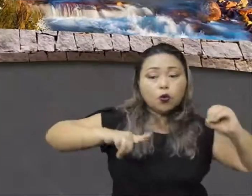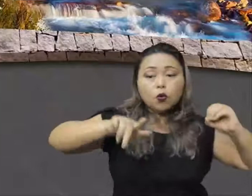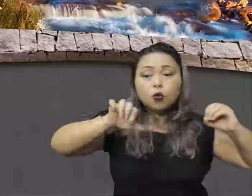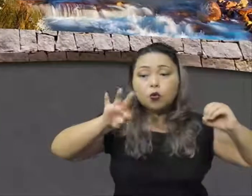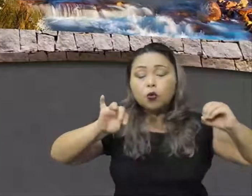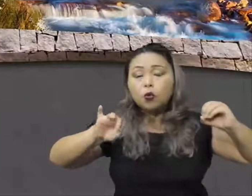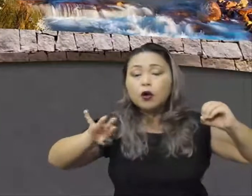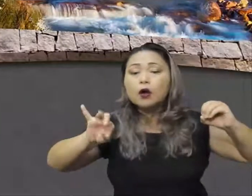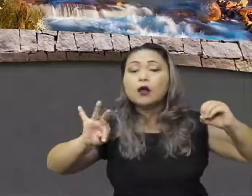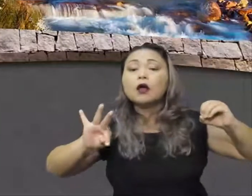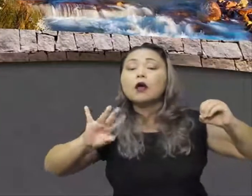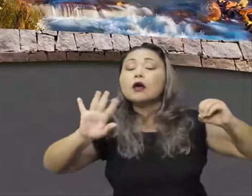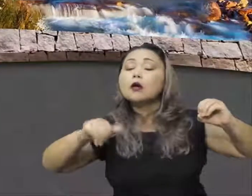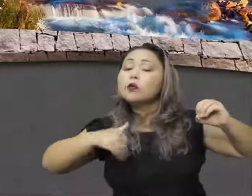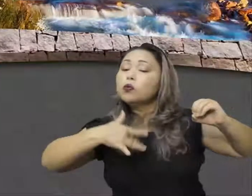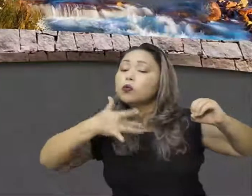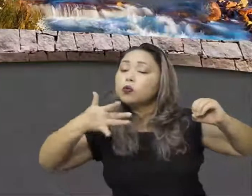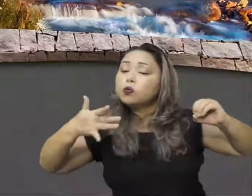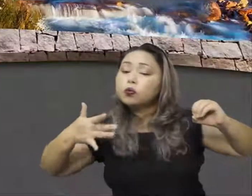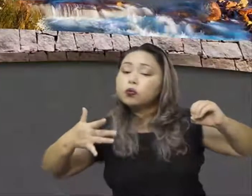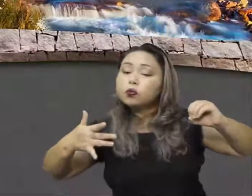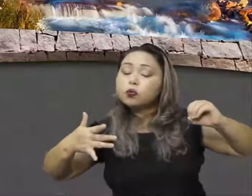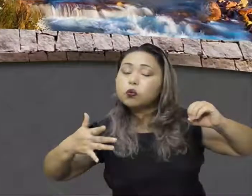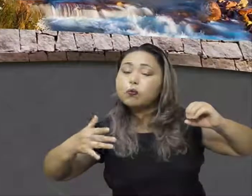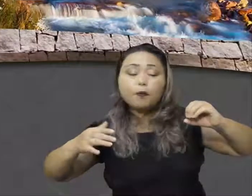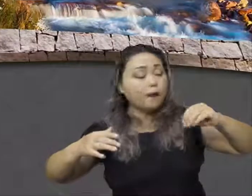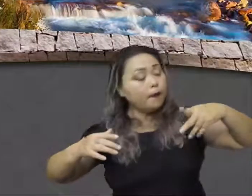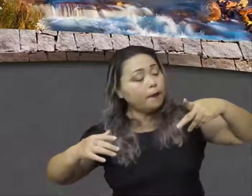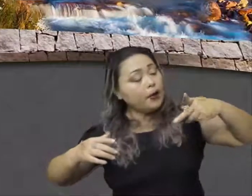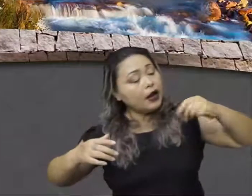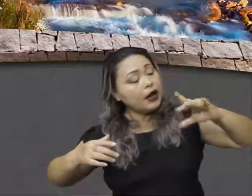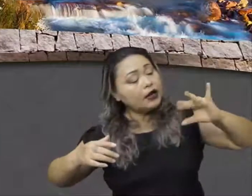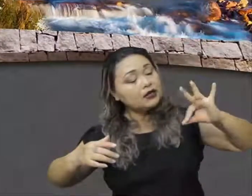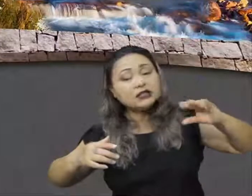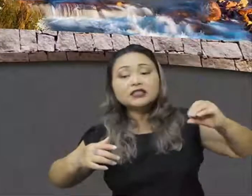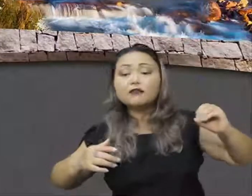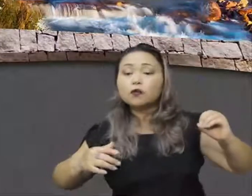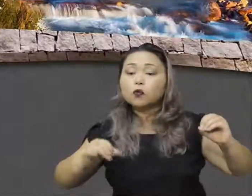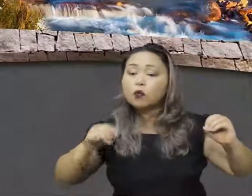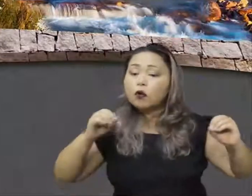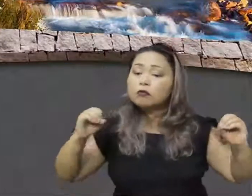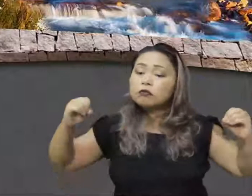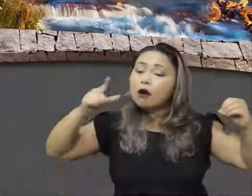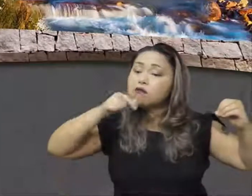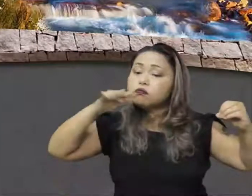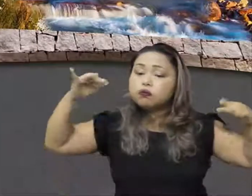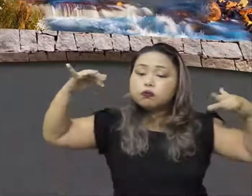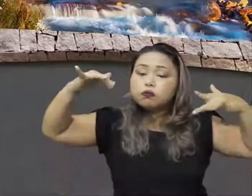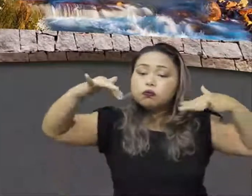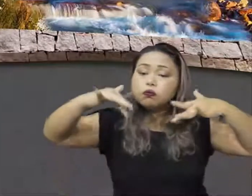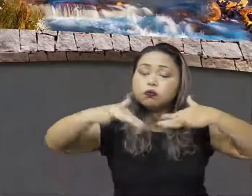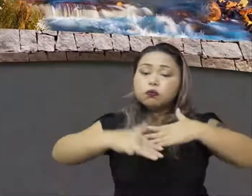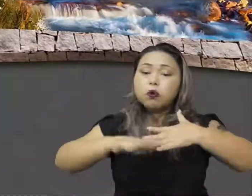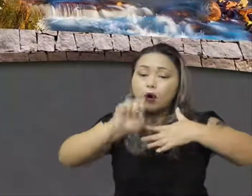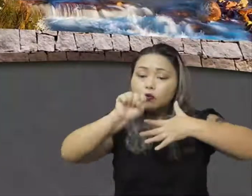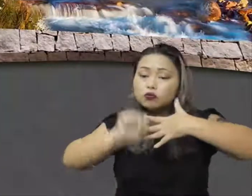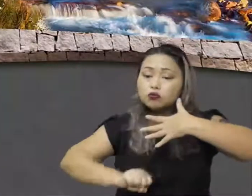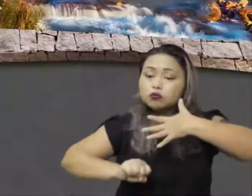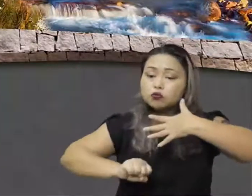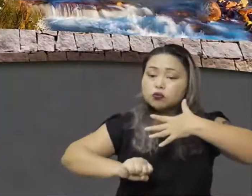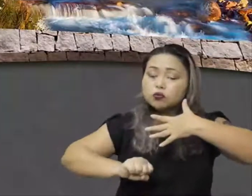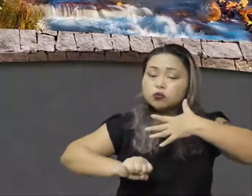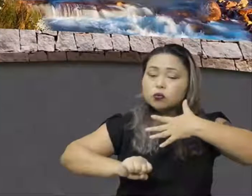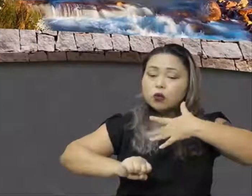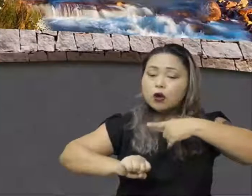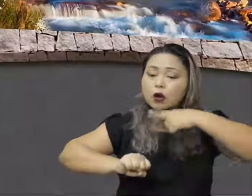Bacia Atlântica, e o oeste, Oceano Pacífico, Bacia do Pacífico. Ao sul, você